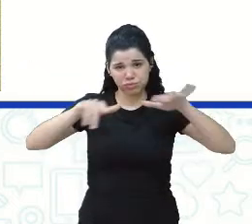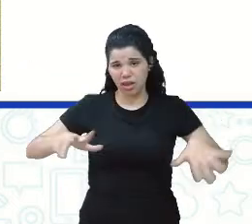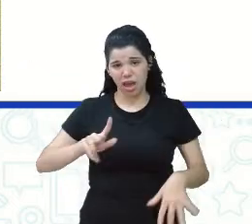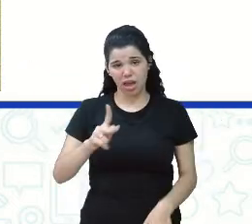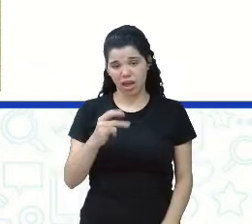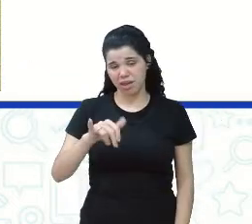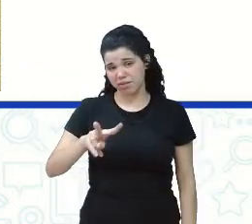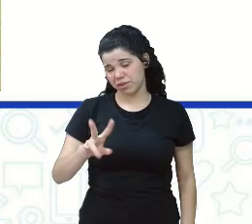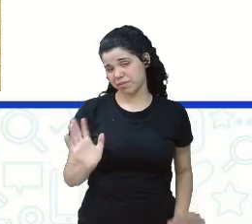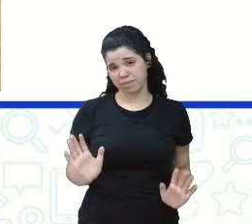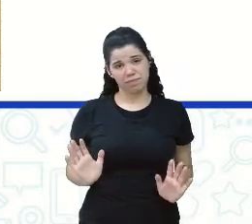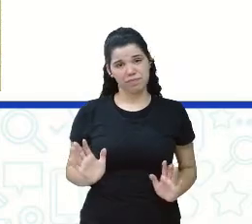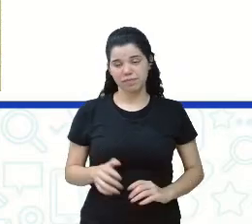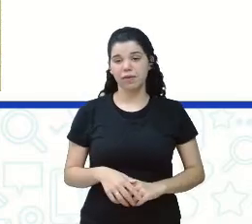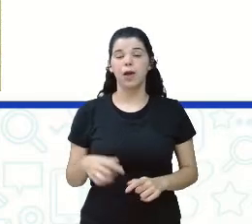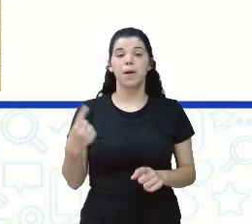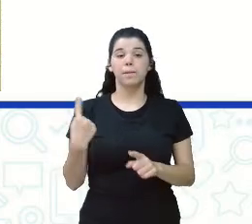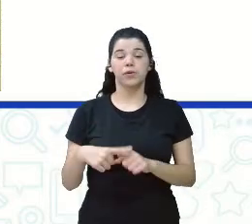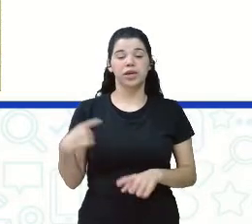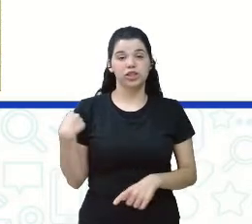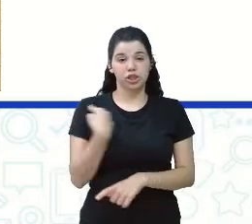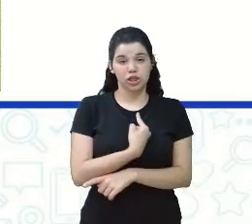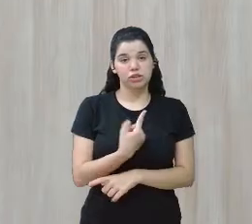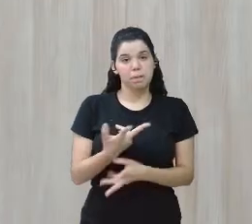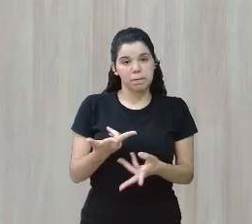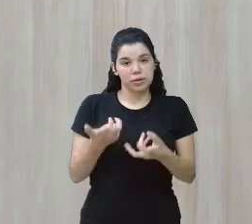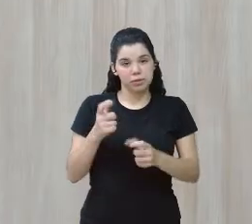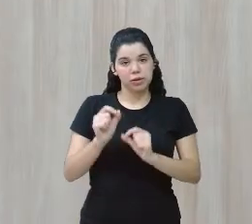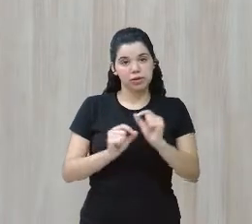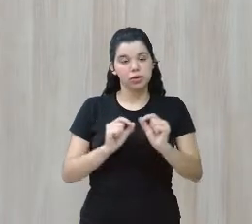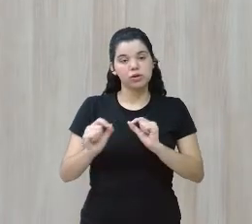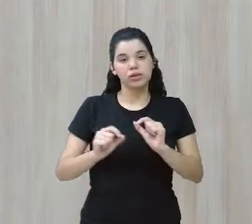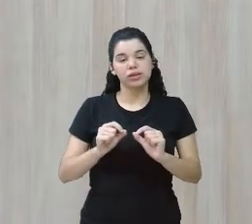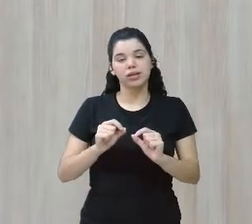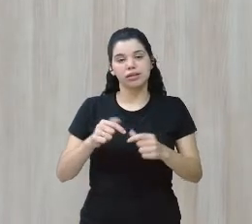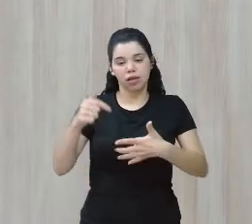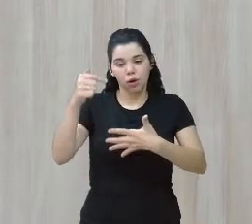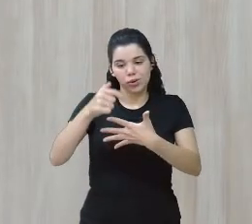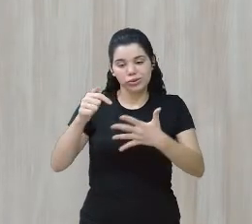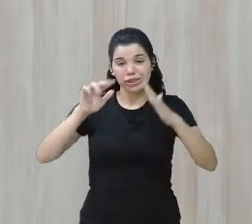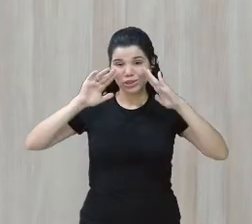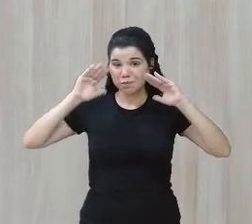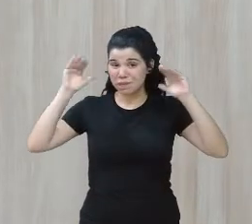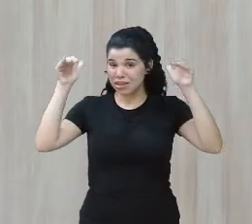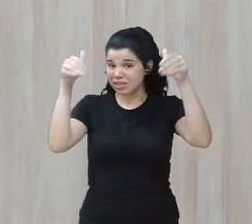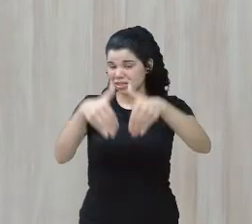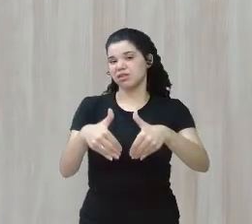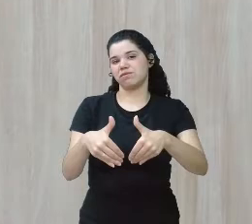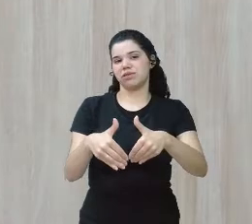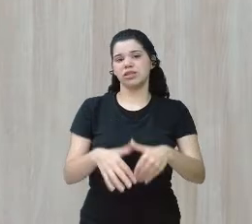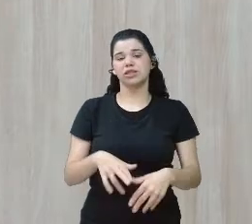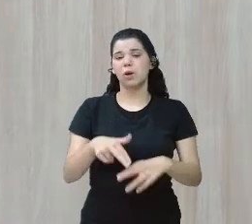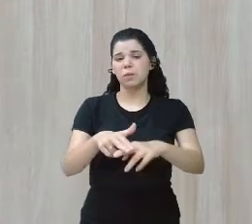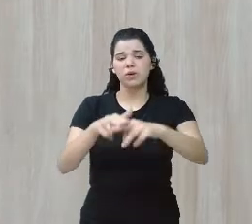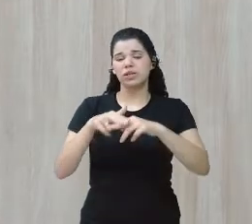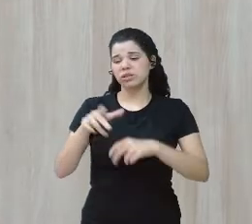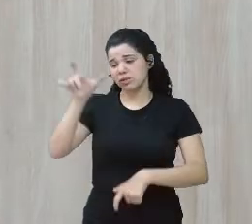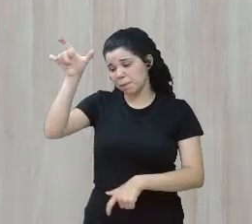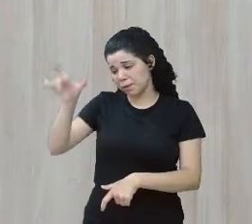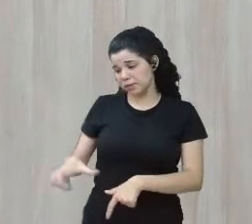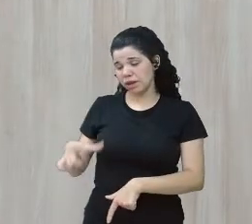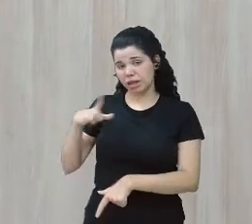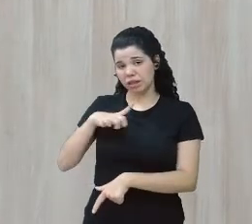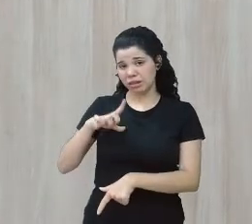quê? Porque nós vimos que é um contato muito próximo que pode ser transmitido. Então, abraçar as pessoas que já